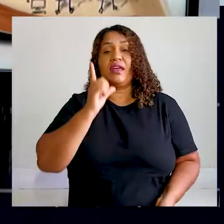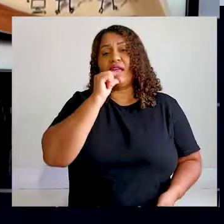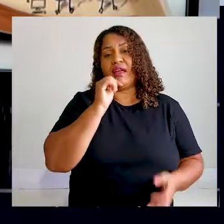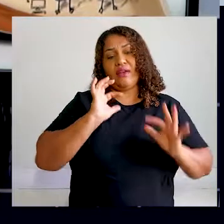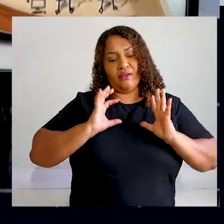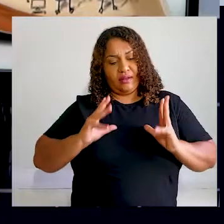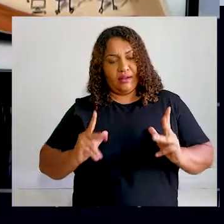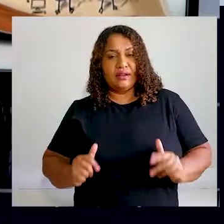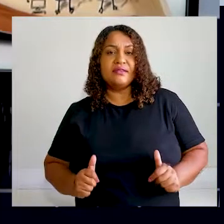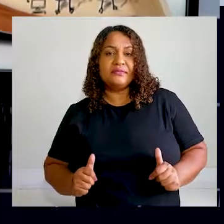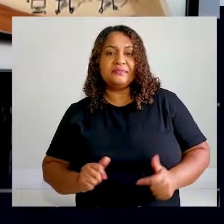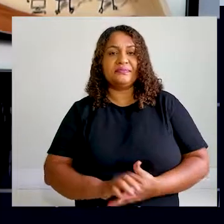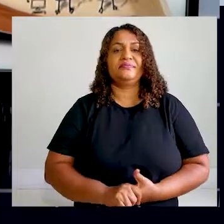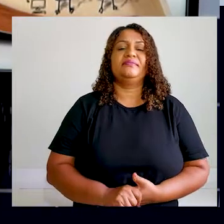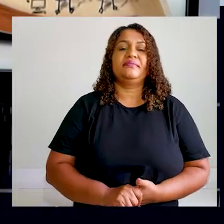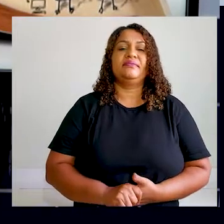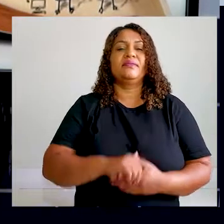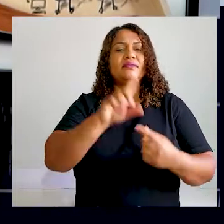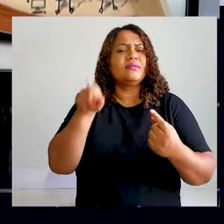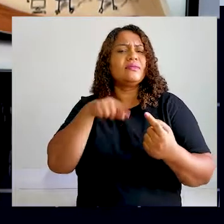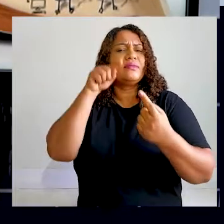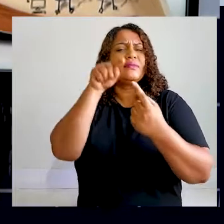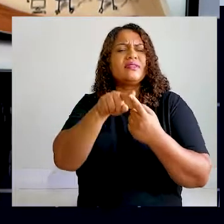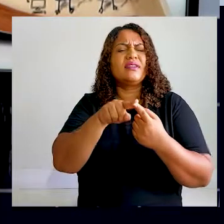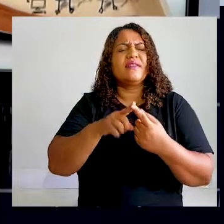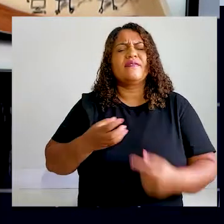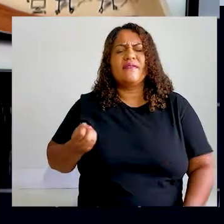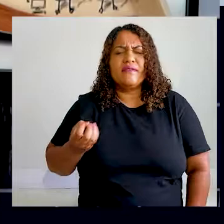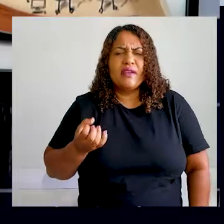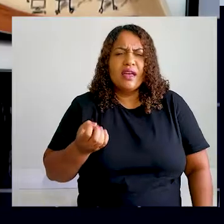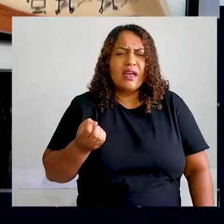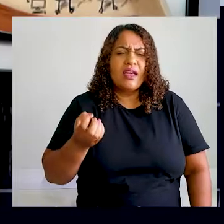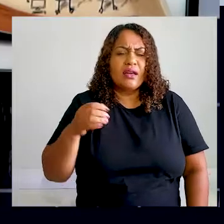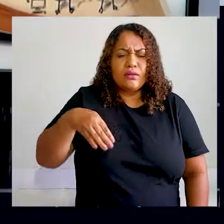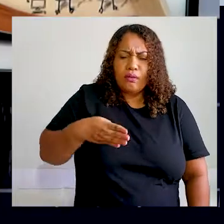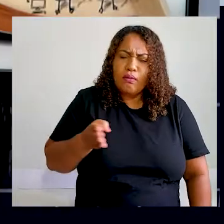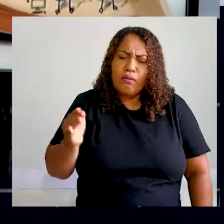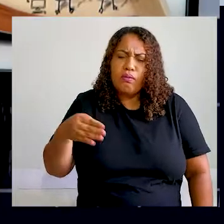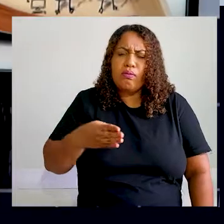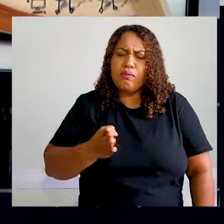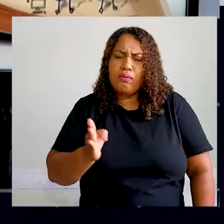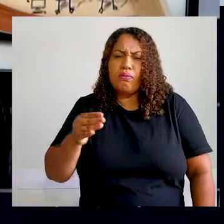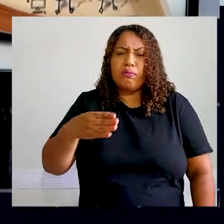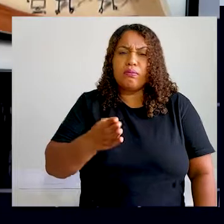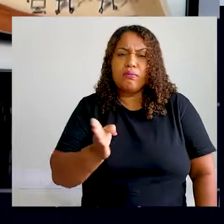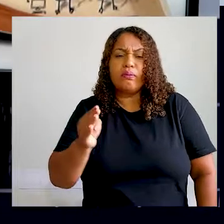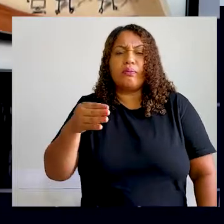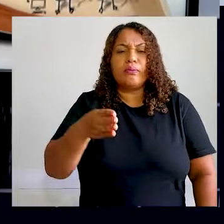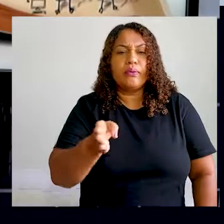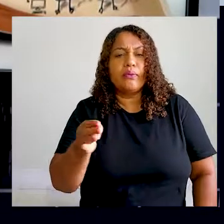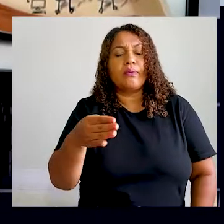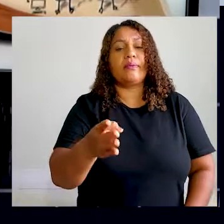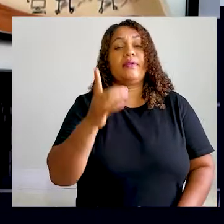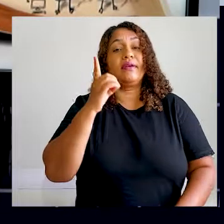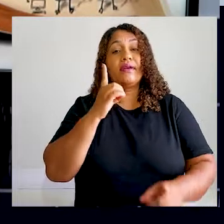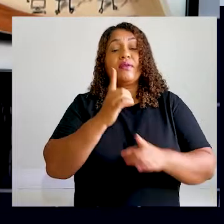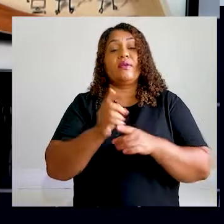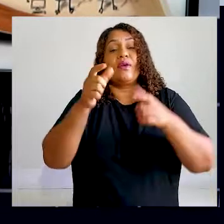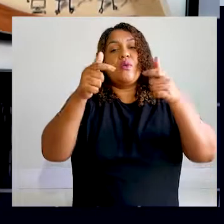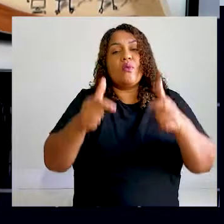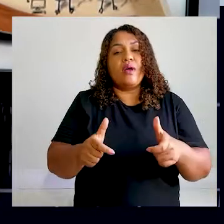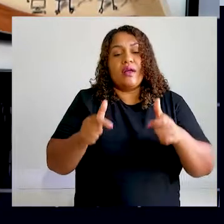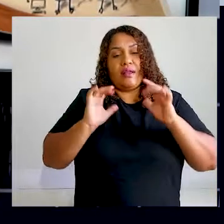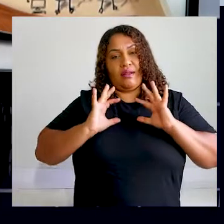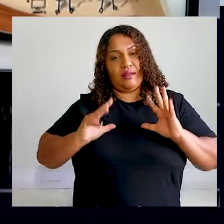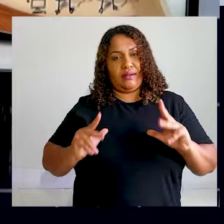viver em águas limpas, e em busca desse sonho ele faz uma longa viagem e nada contra a corrente em busca